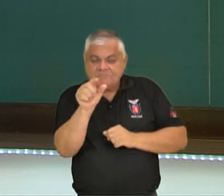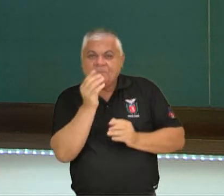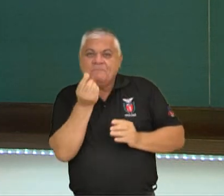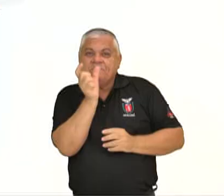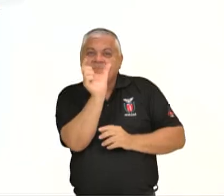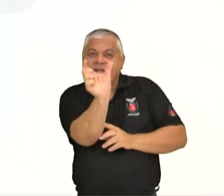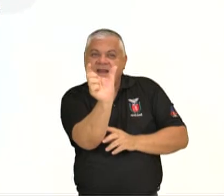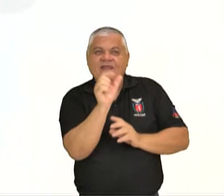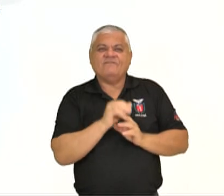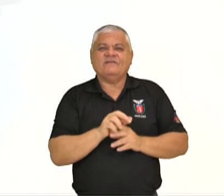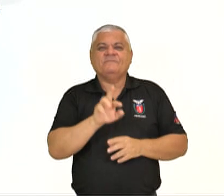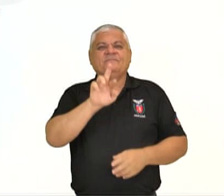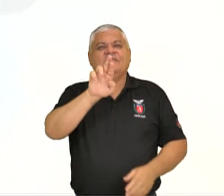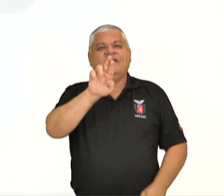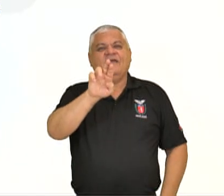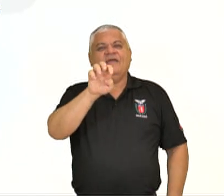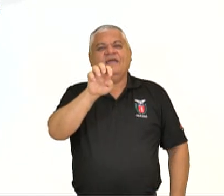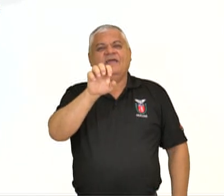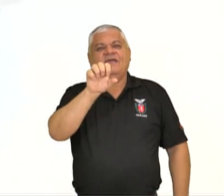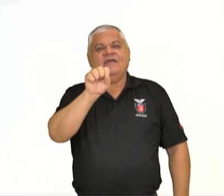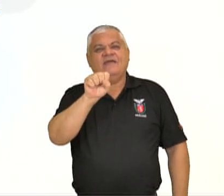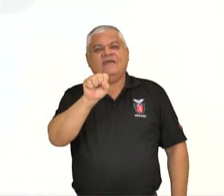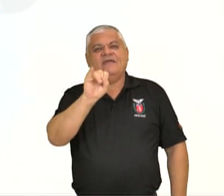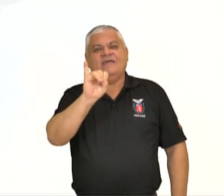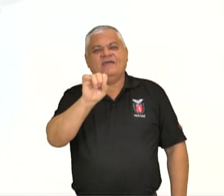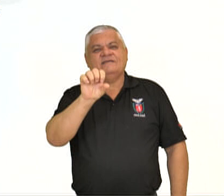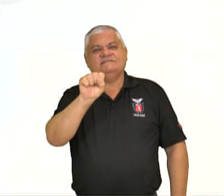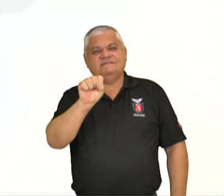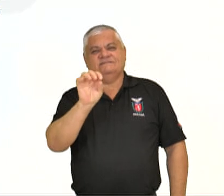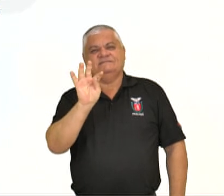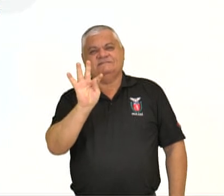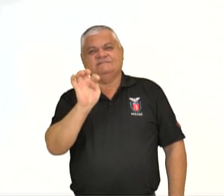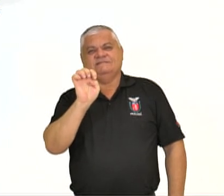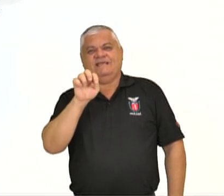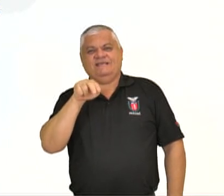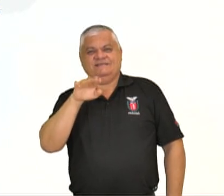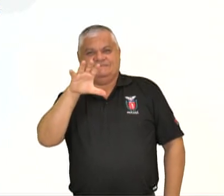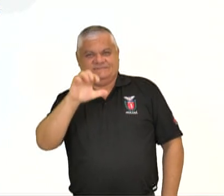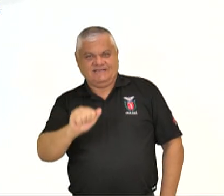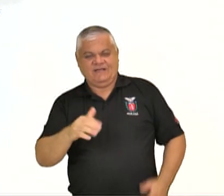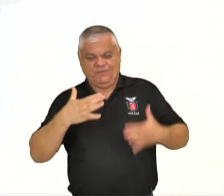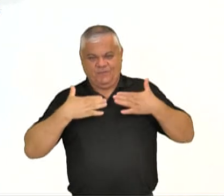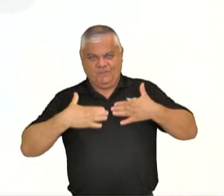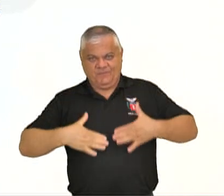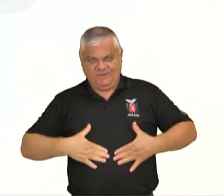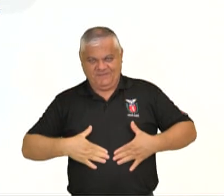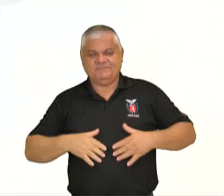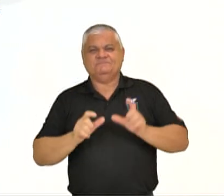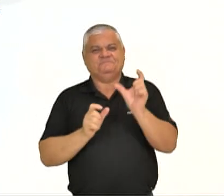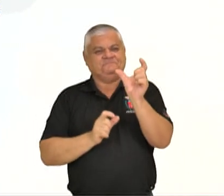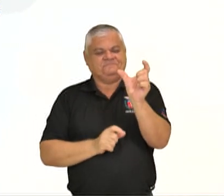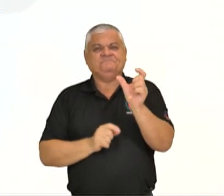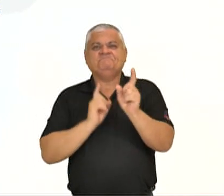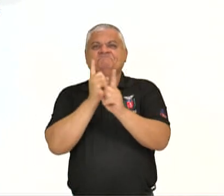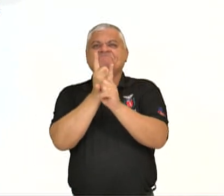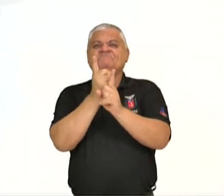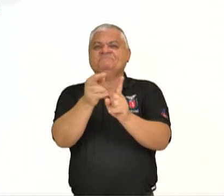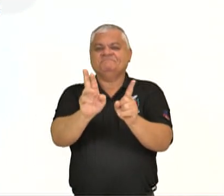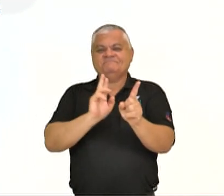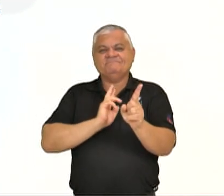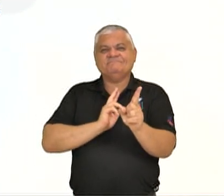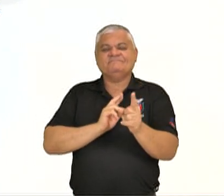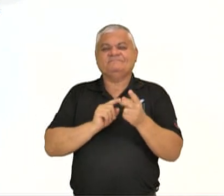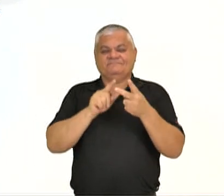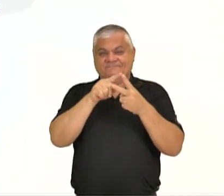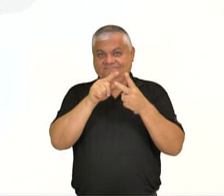do Google, e procurei qual era o significado de resistência corporal. Então eu encontrei lá